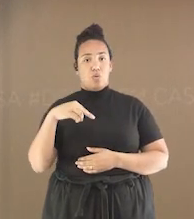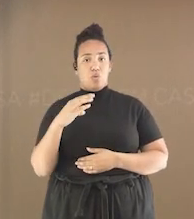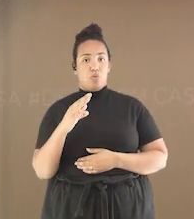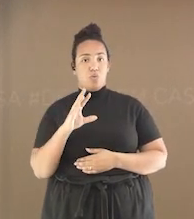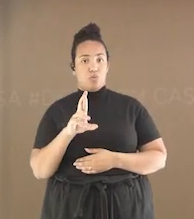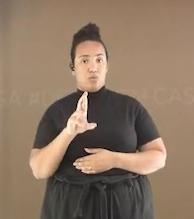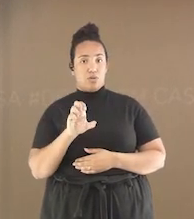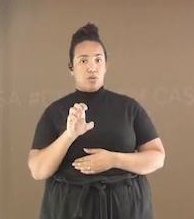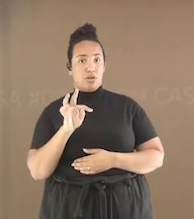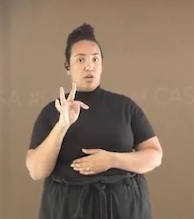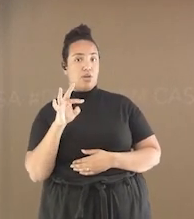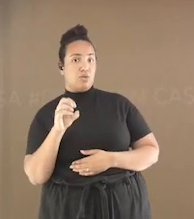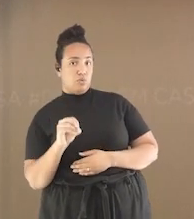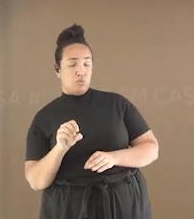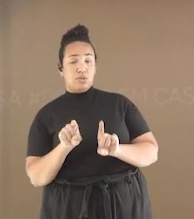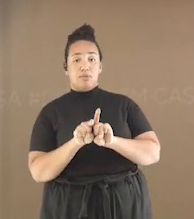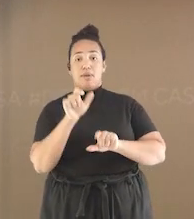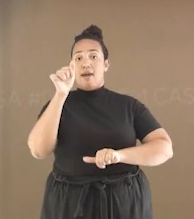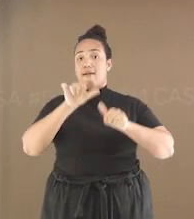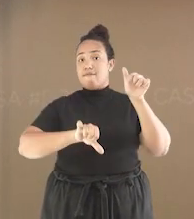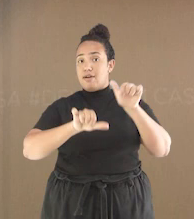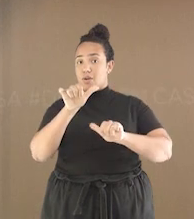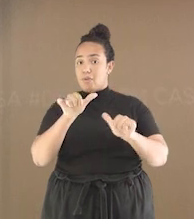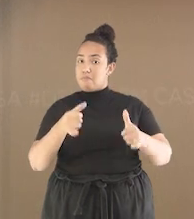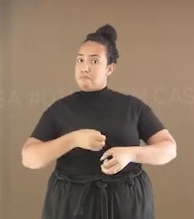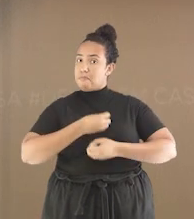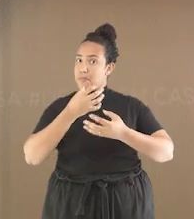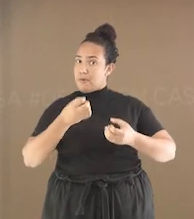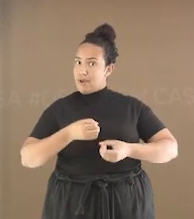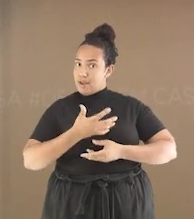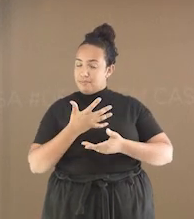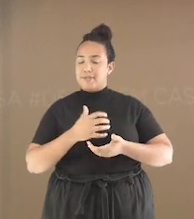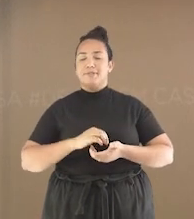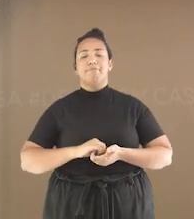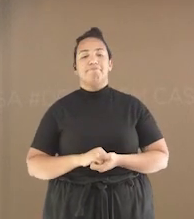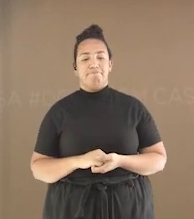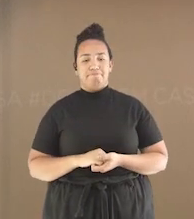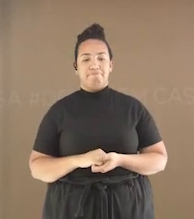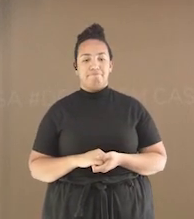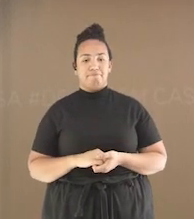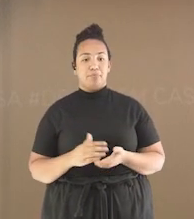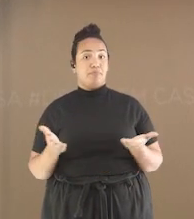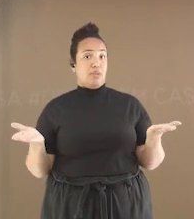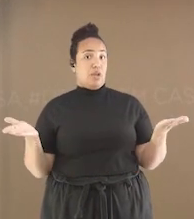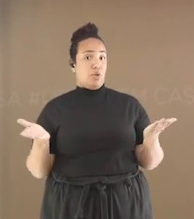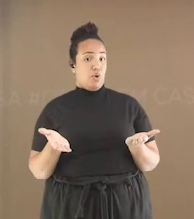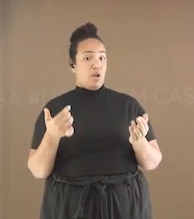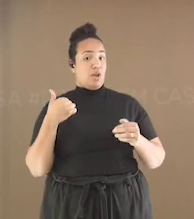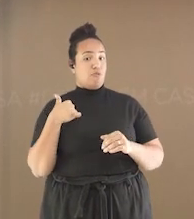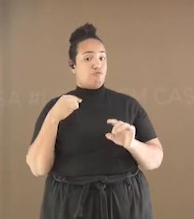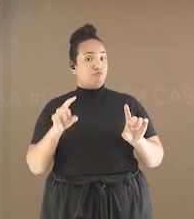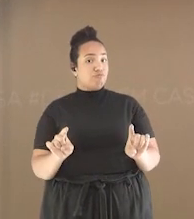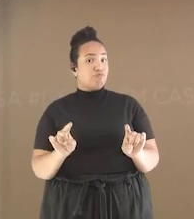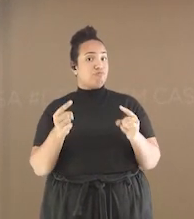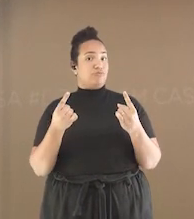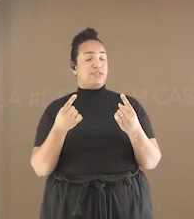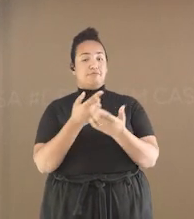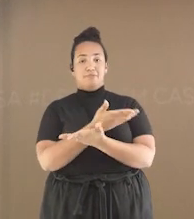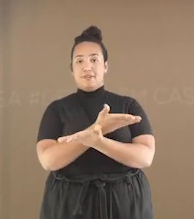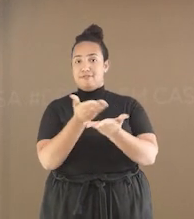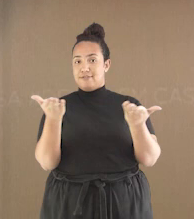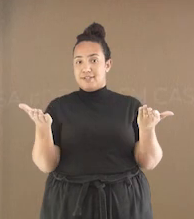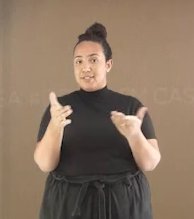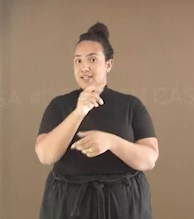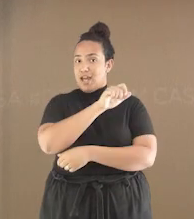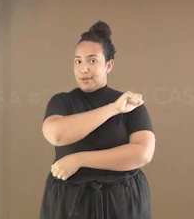e viu algumas análises de poemas concretos também. Agora eu vou deixar um desafio para você, estudante